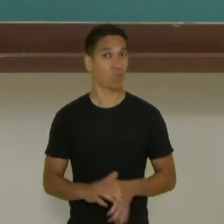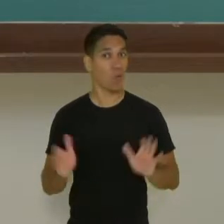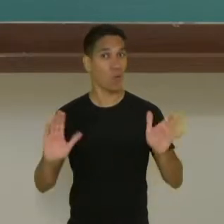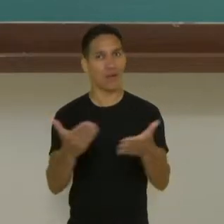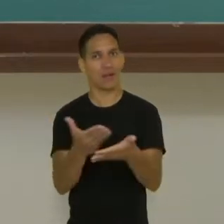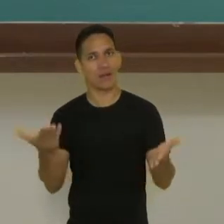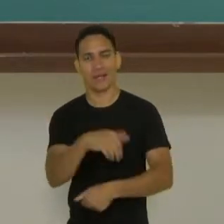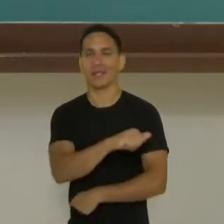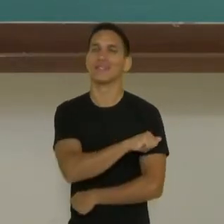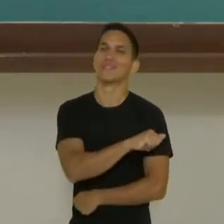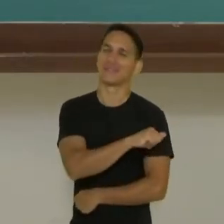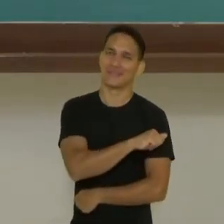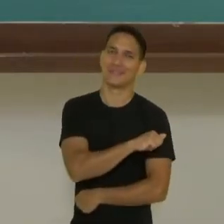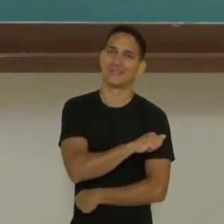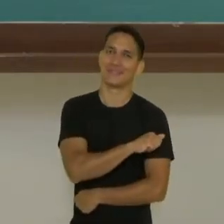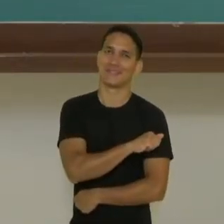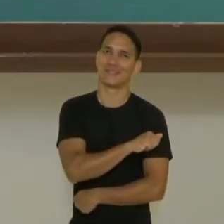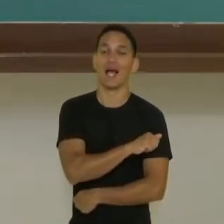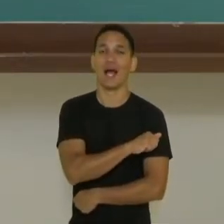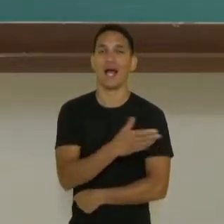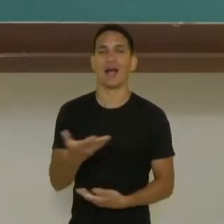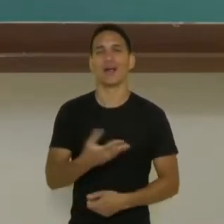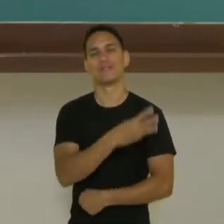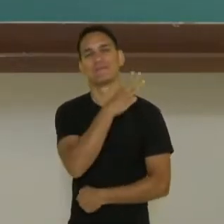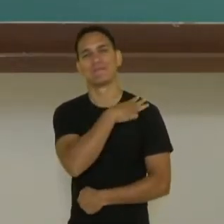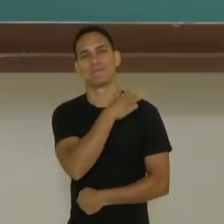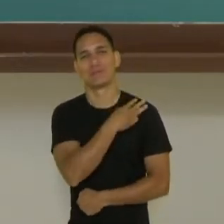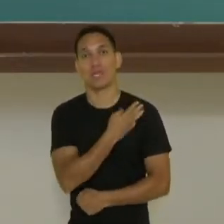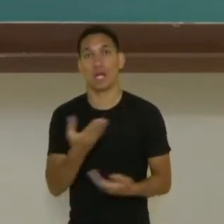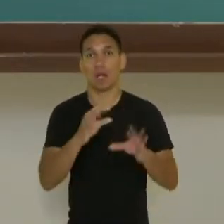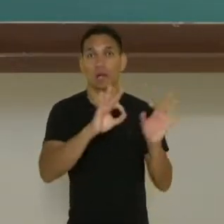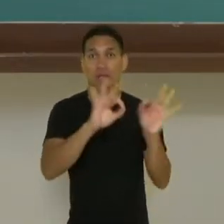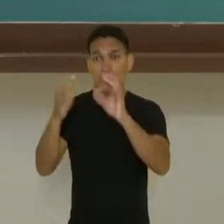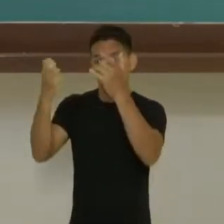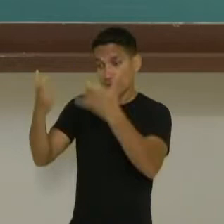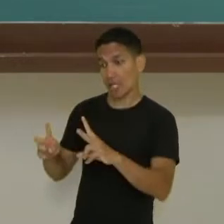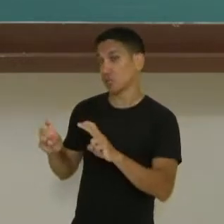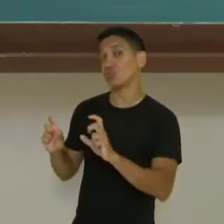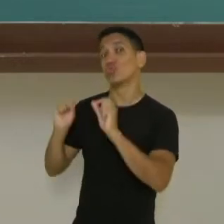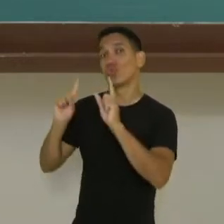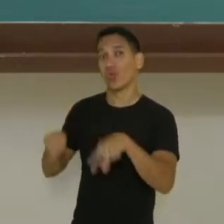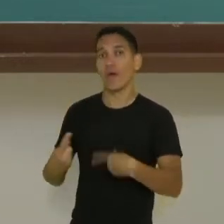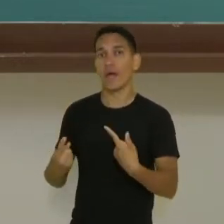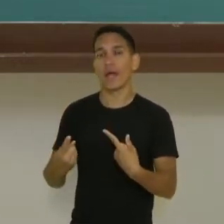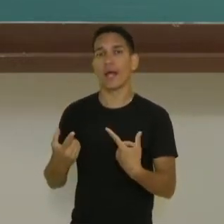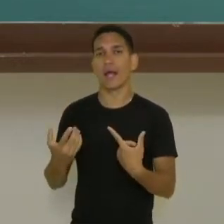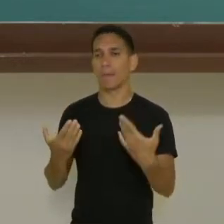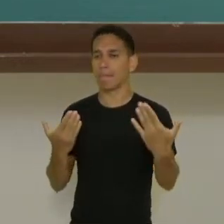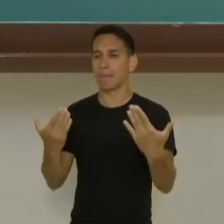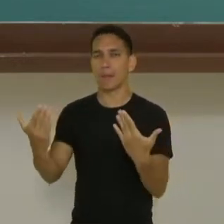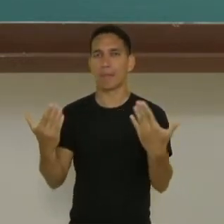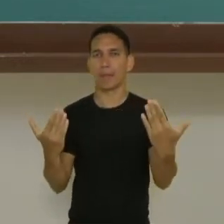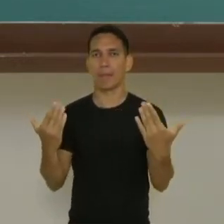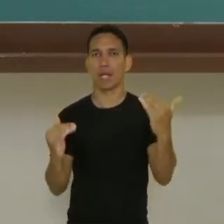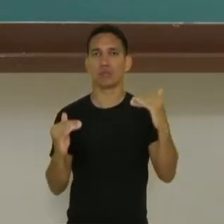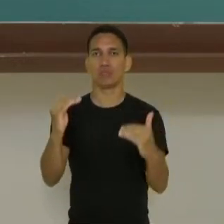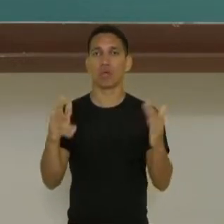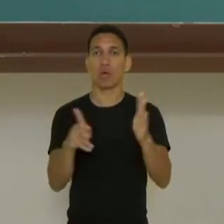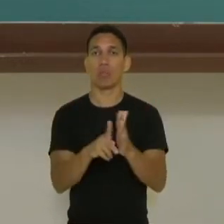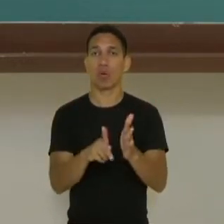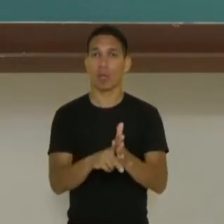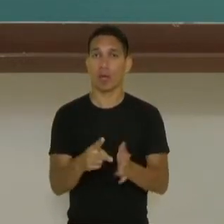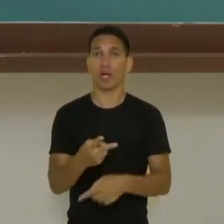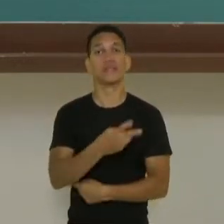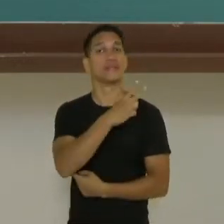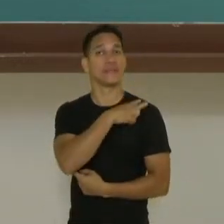Olá, estudantes da terceira série. Nesse vídeo, vamos falar sobre o nivelamento do segundo ano